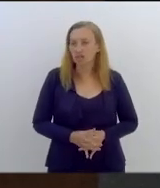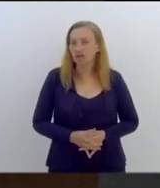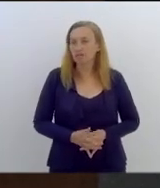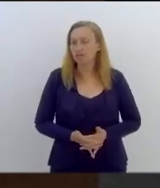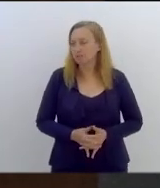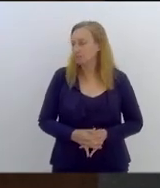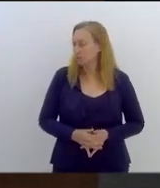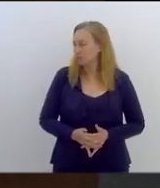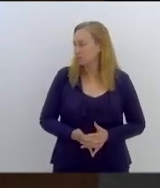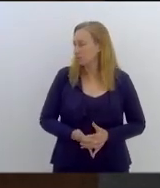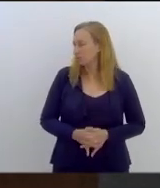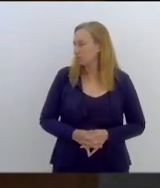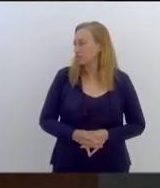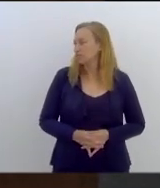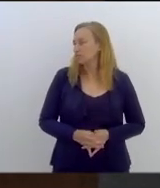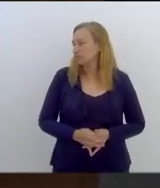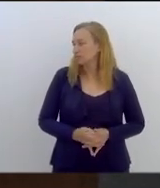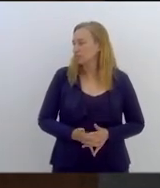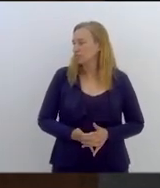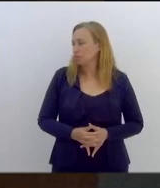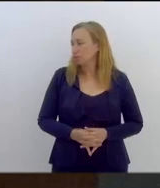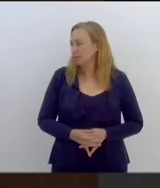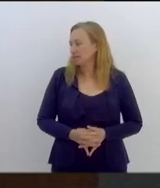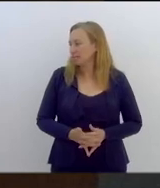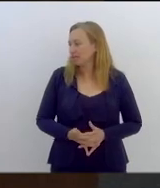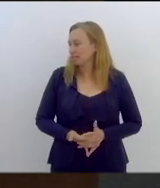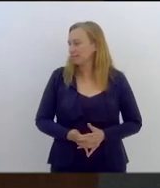Mônica. Essa não foi acatada. Essa aqui.